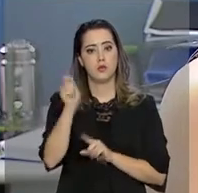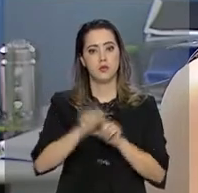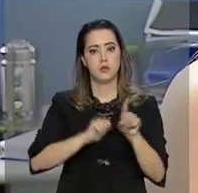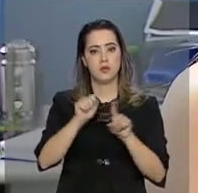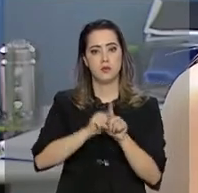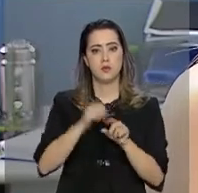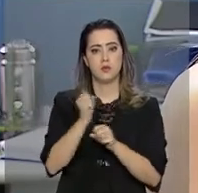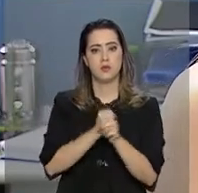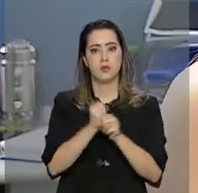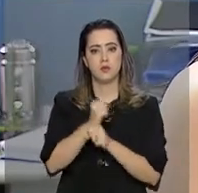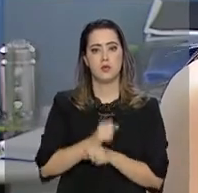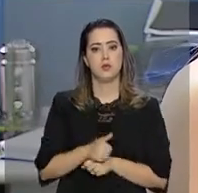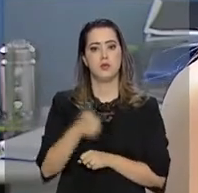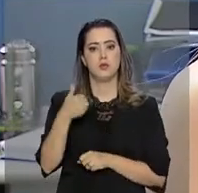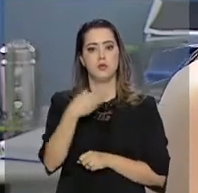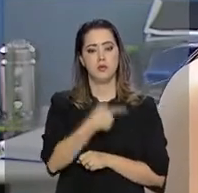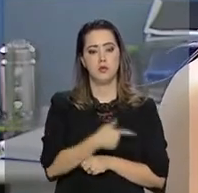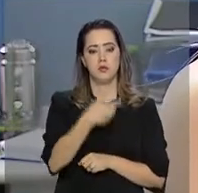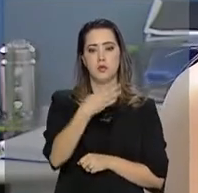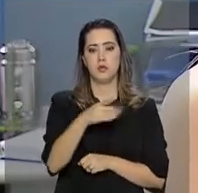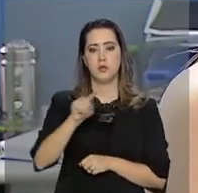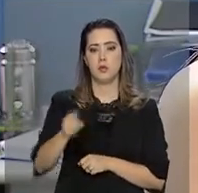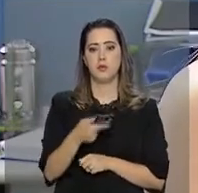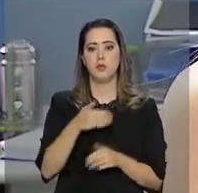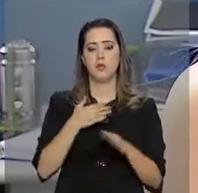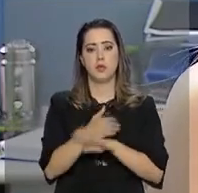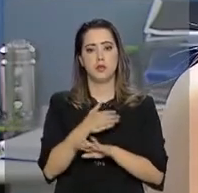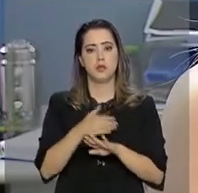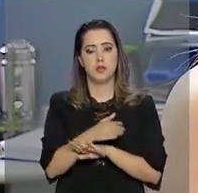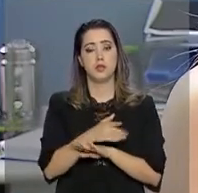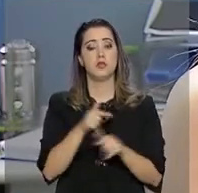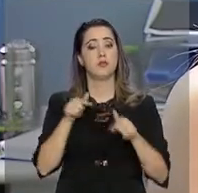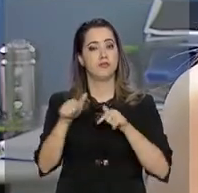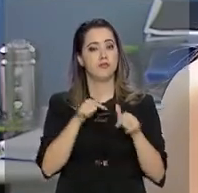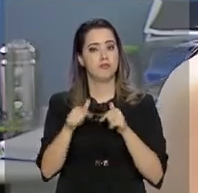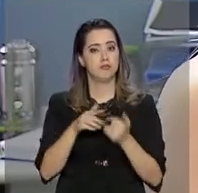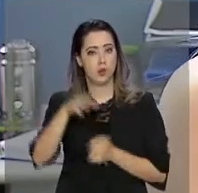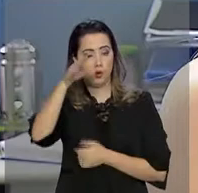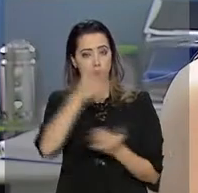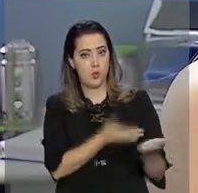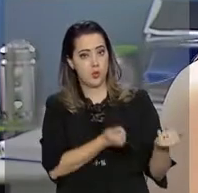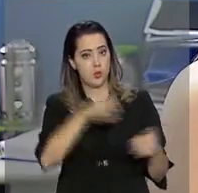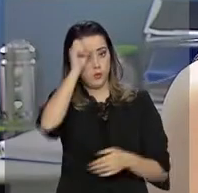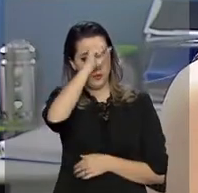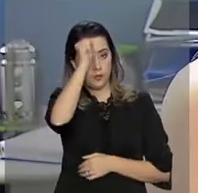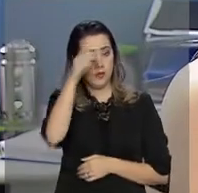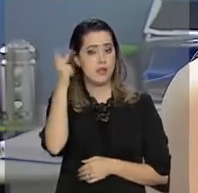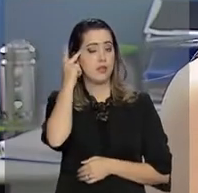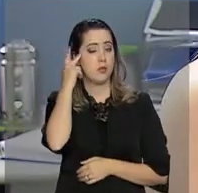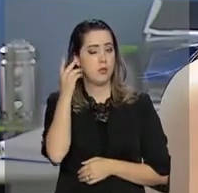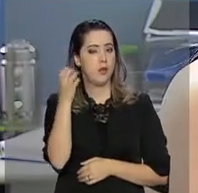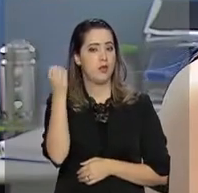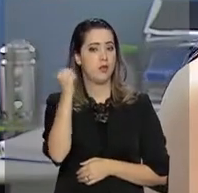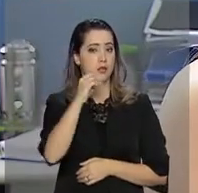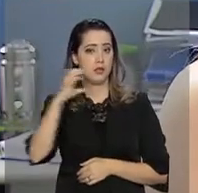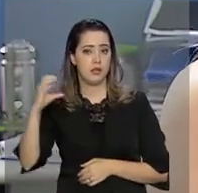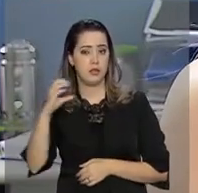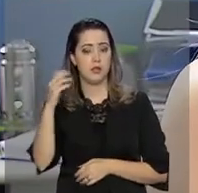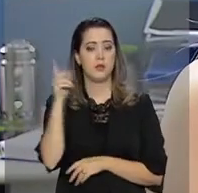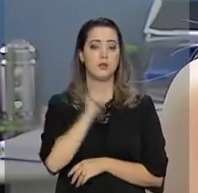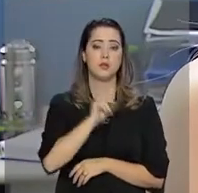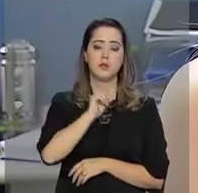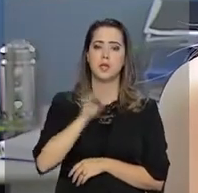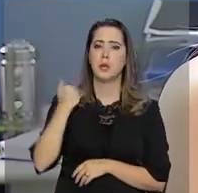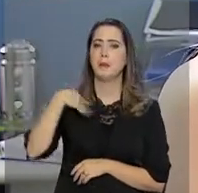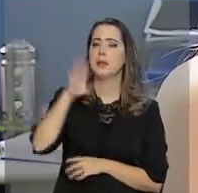mais de 124 mil entraram no mercado de trabalho como jovem aprendiz são paulo santa catarina e minas gerais são os estados